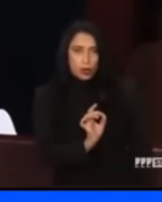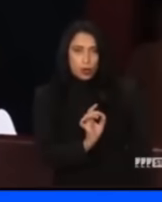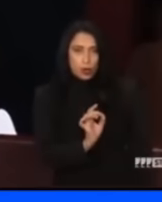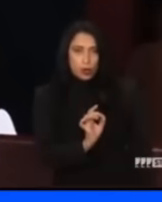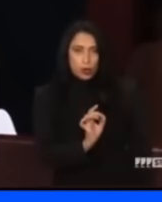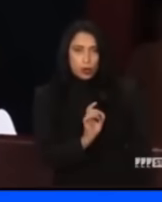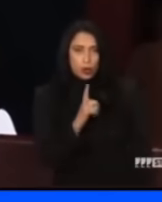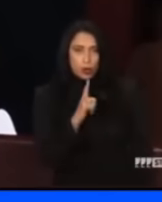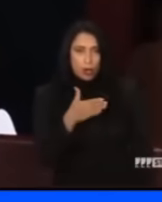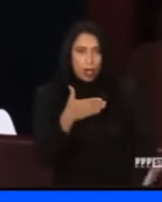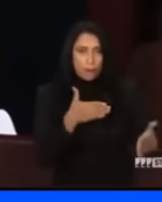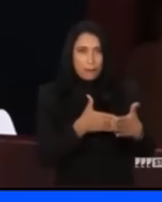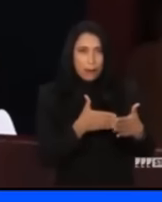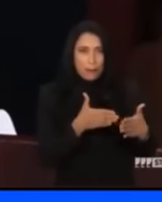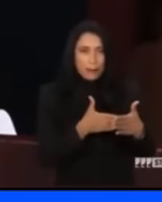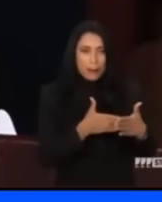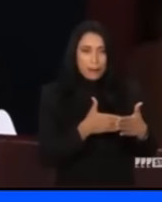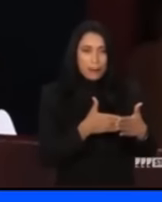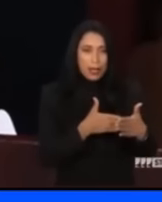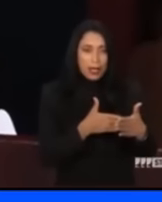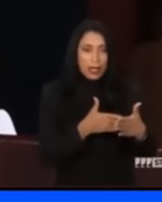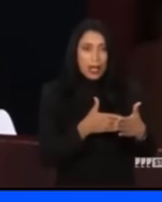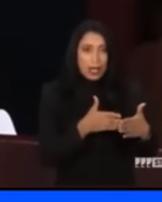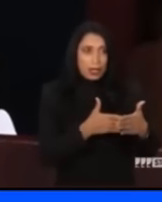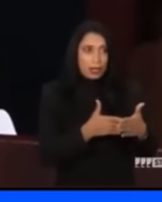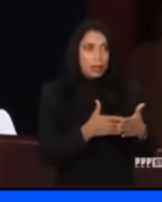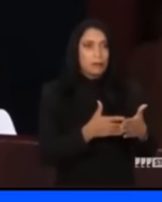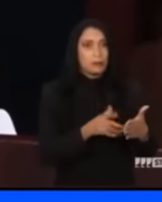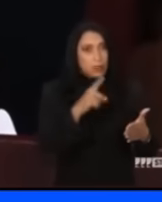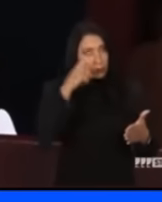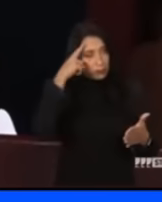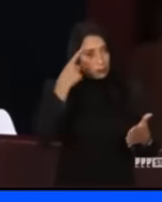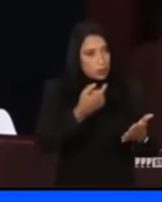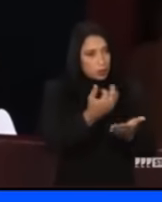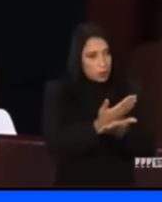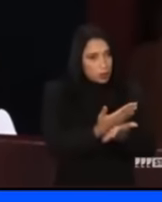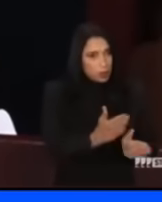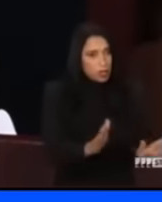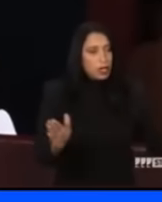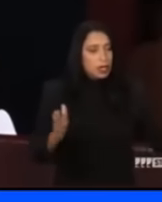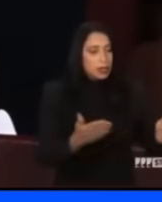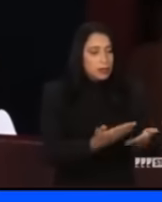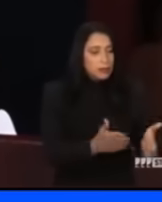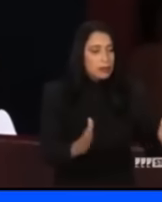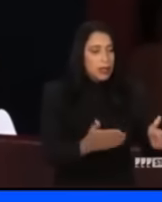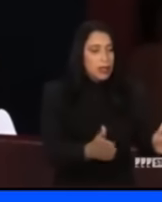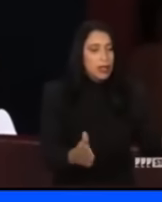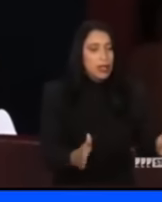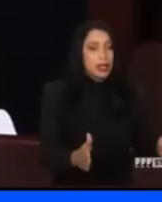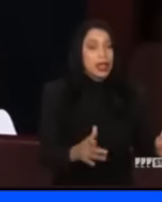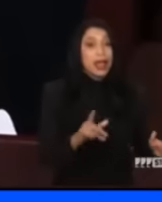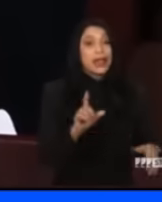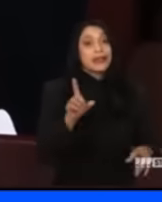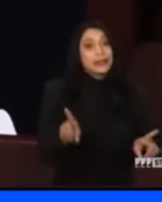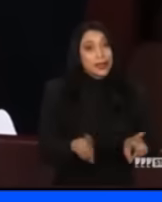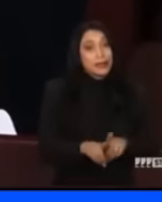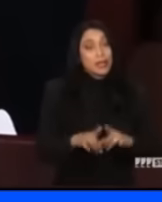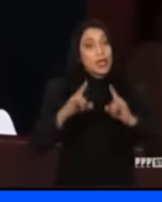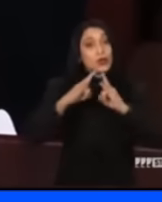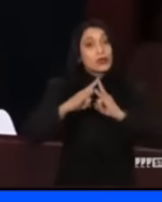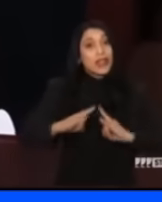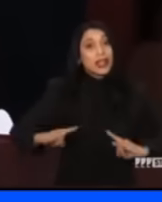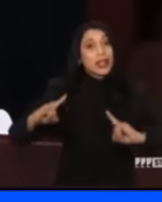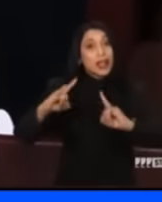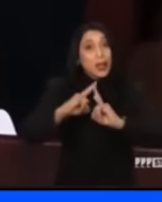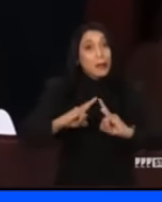a obstrução, que já começava a ser retirada e já tinha sido retirada, mas os acampamentos